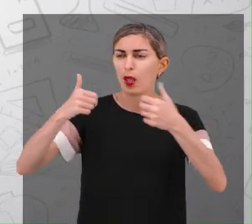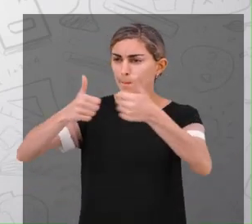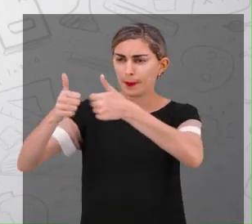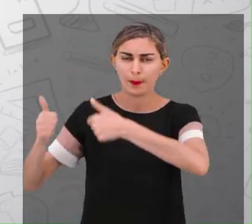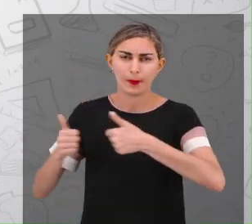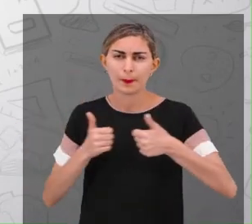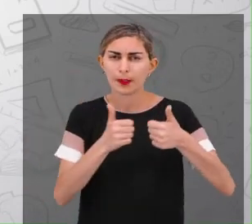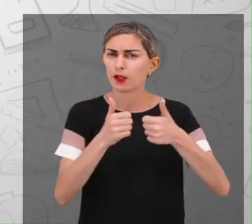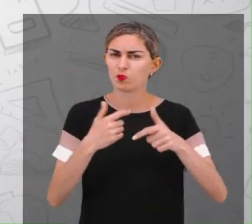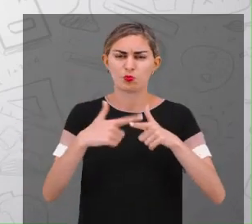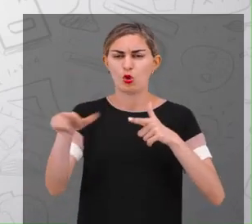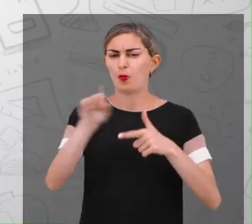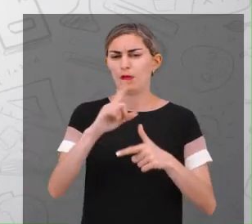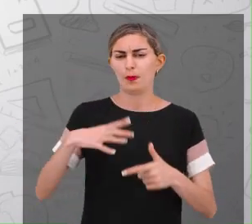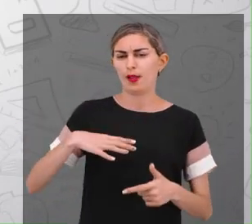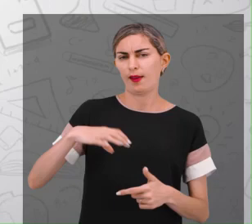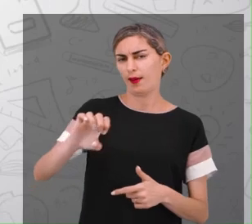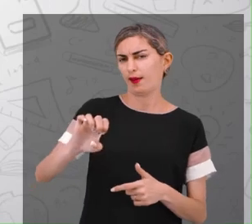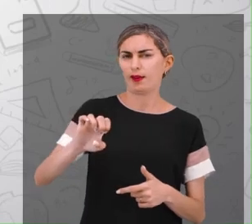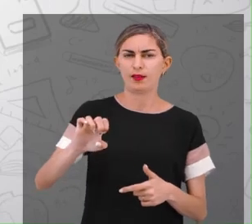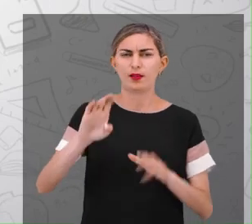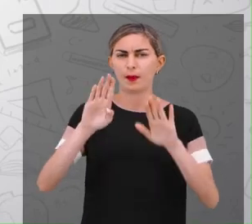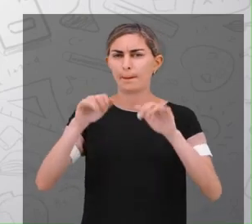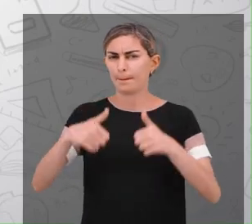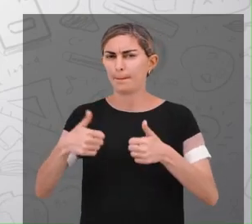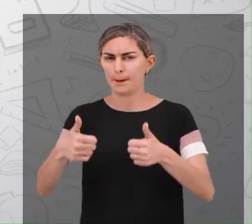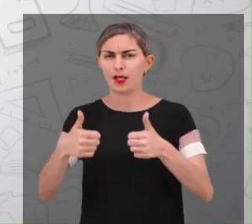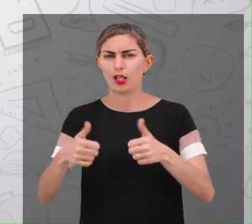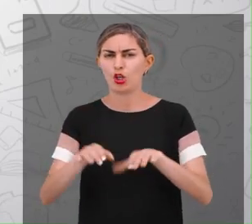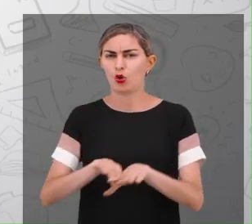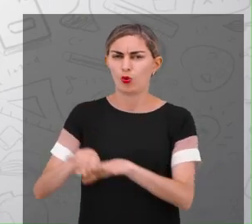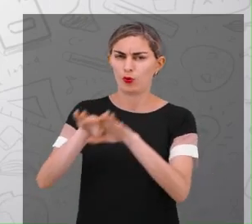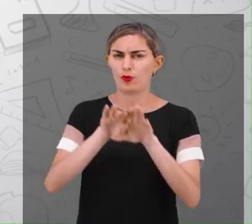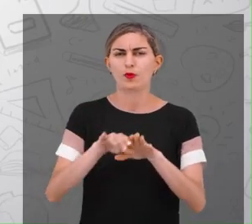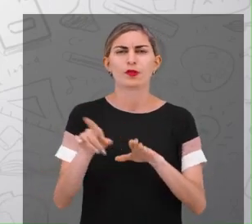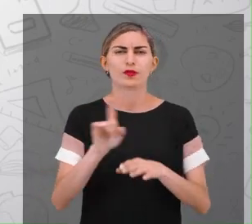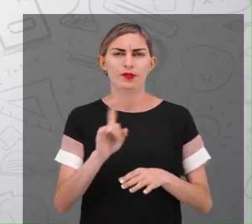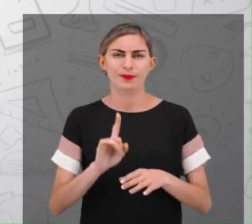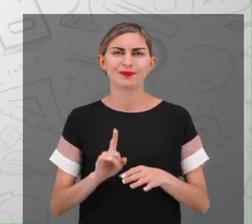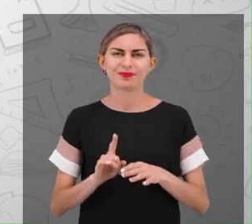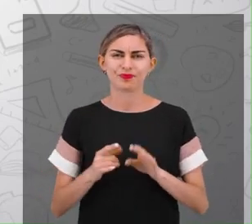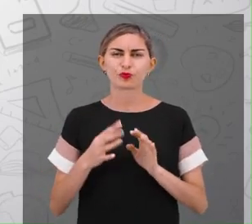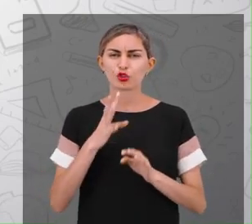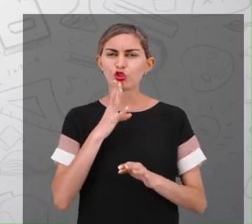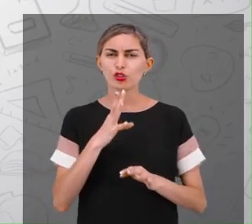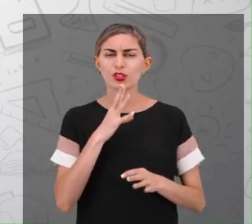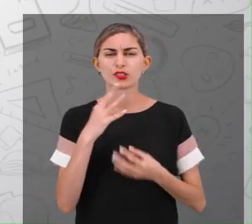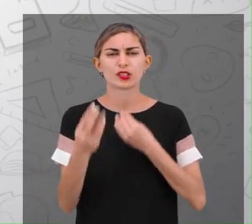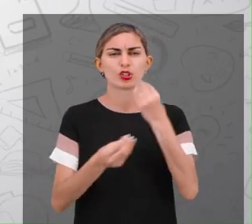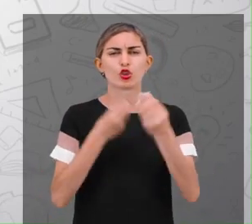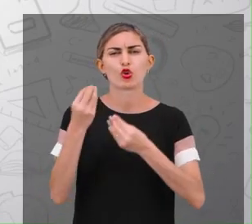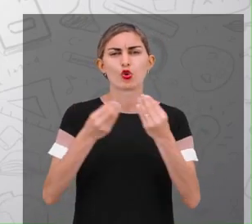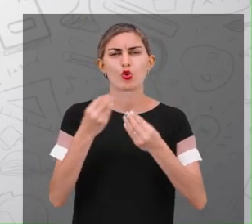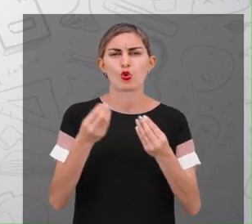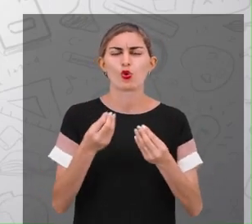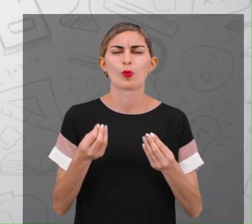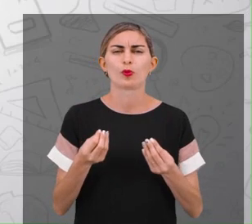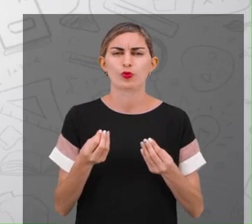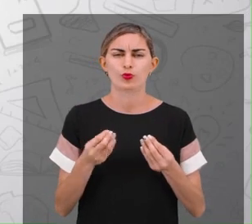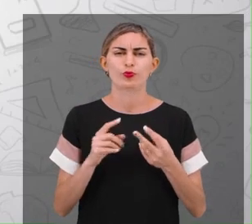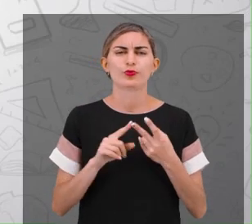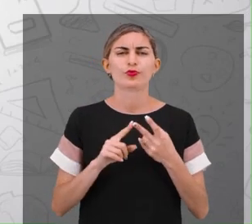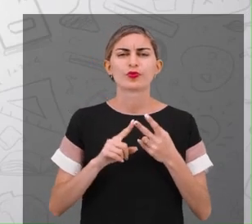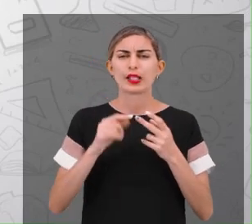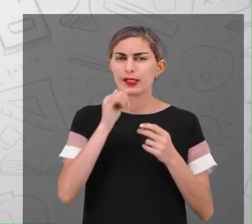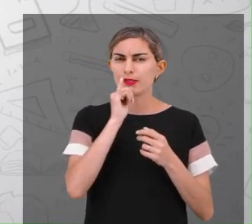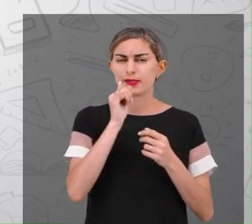para a ética do bem comum. Pelo menos isso em tese. Essa abordagem é conhecida também como utilitarismo.